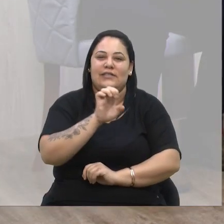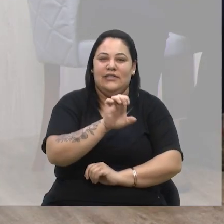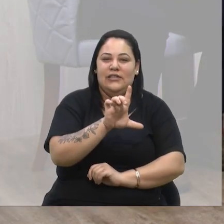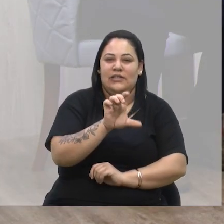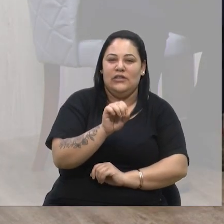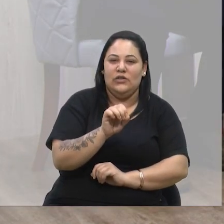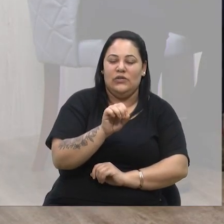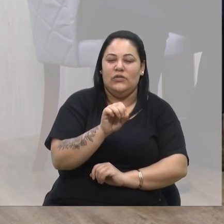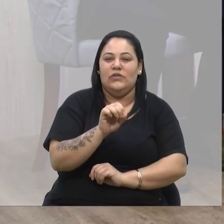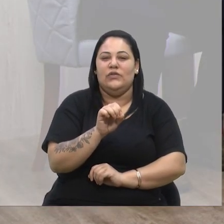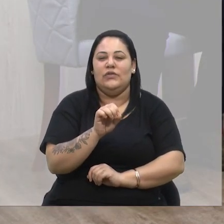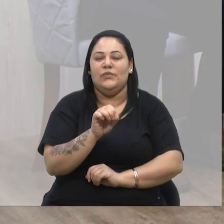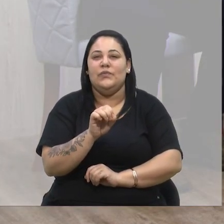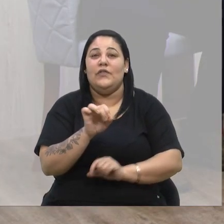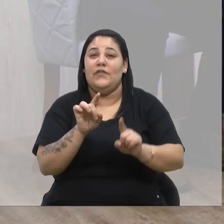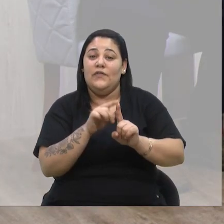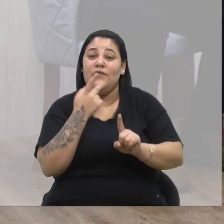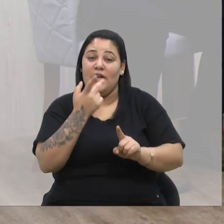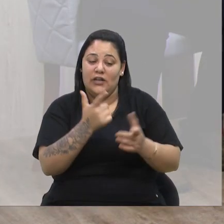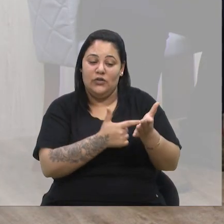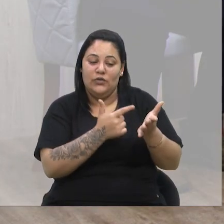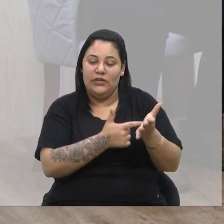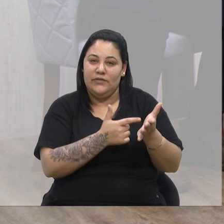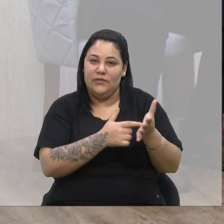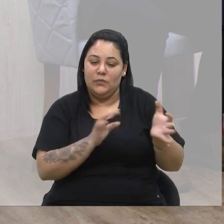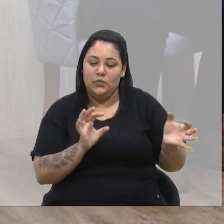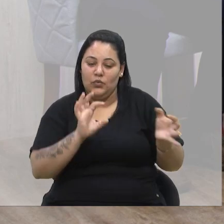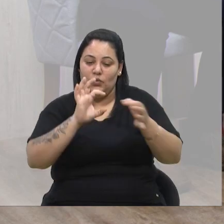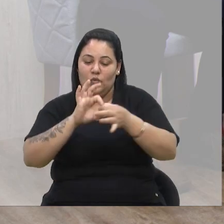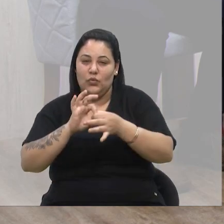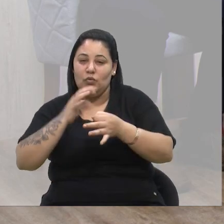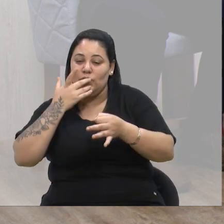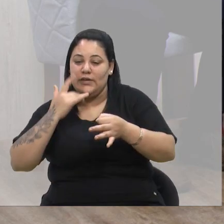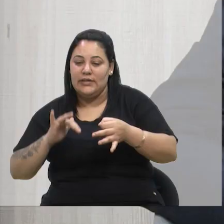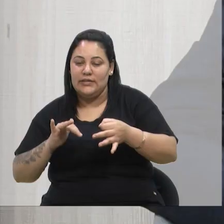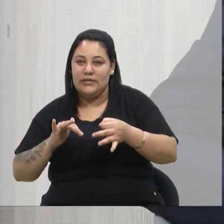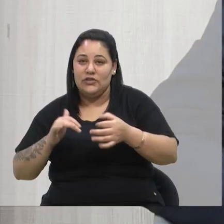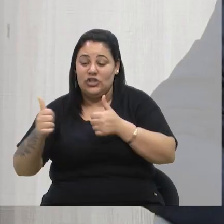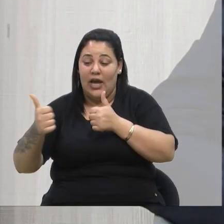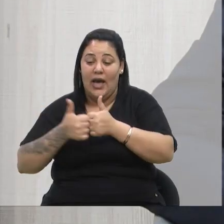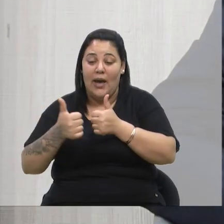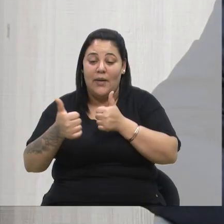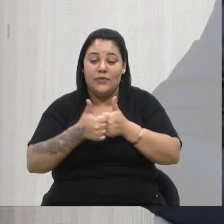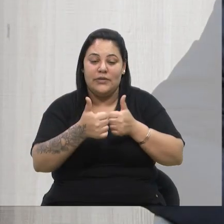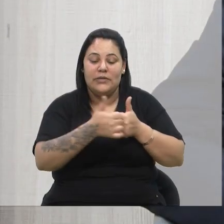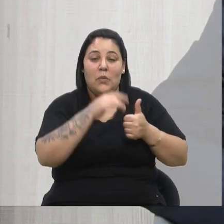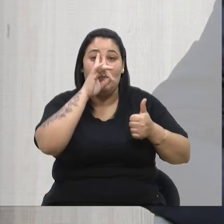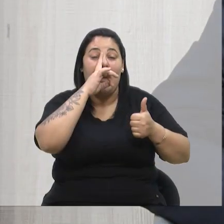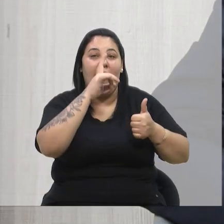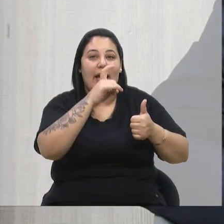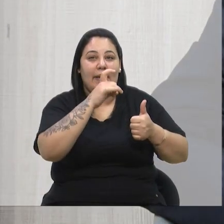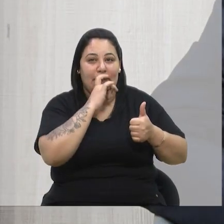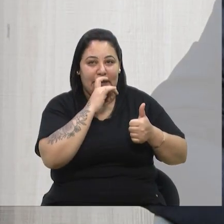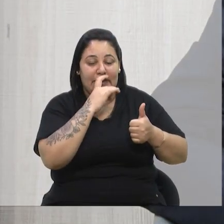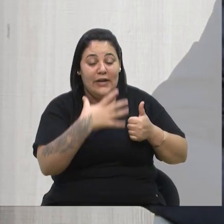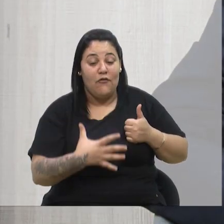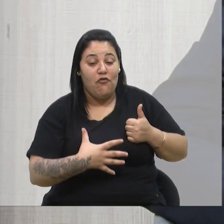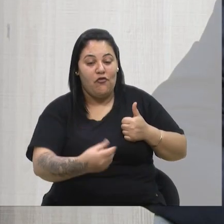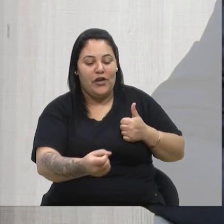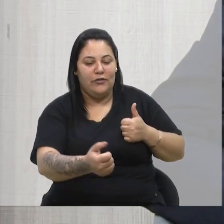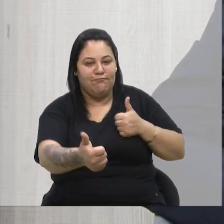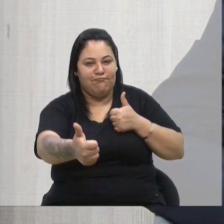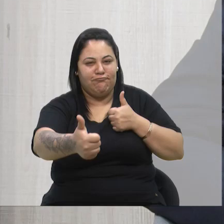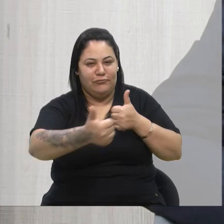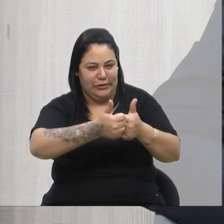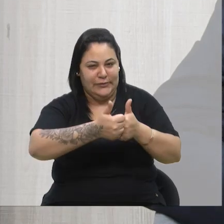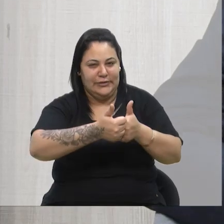muito nisso, dos livros infanto-juvenis como um pretexto de aproximação entre pais e